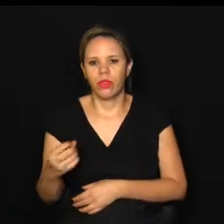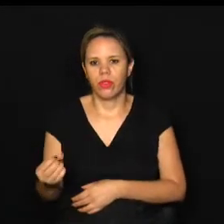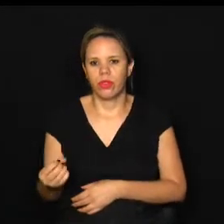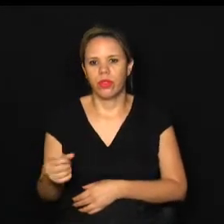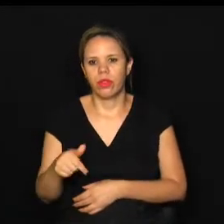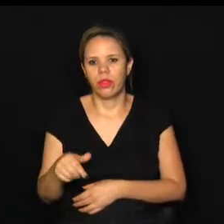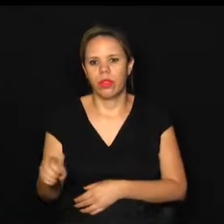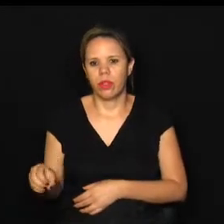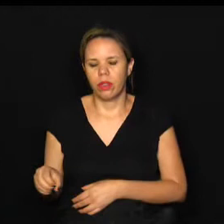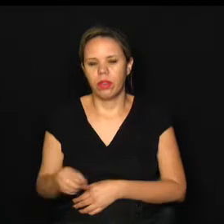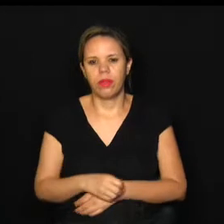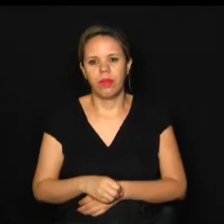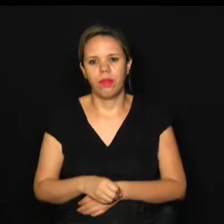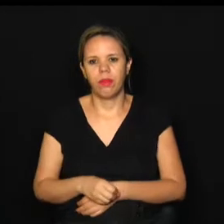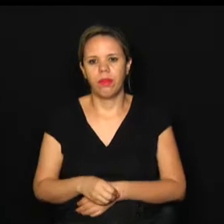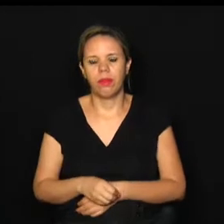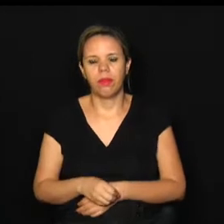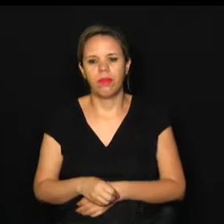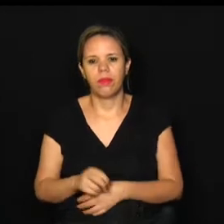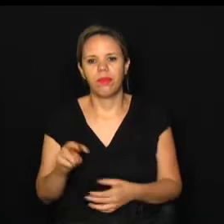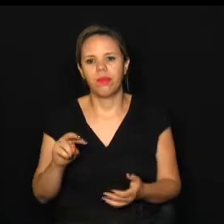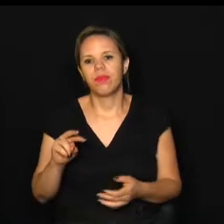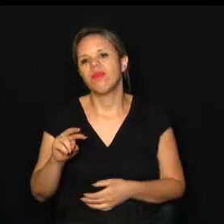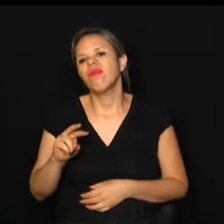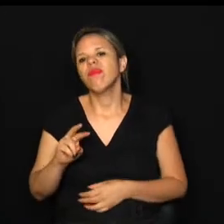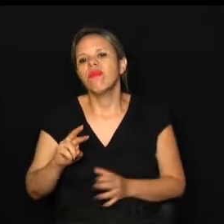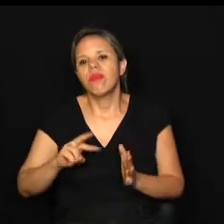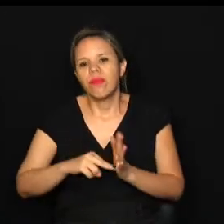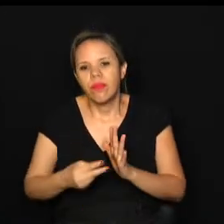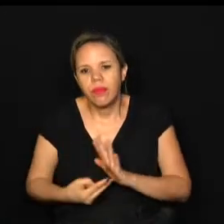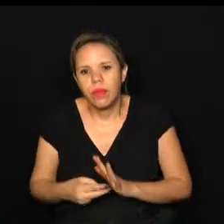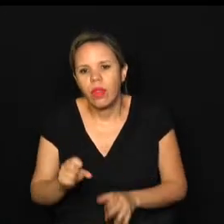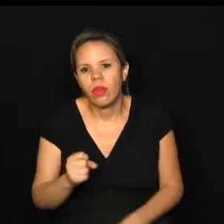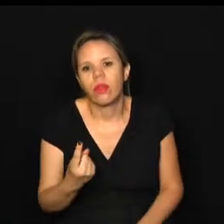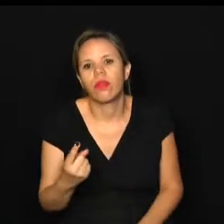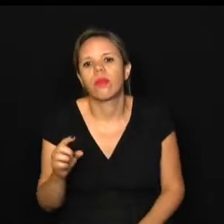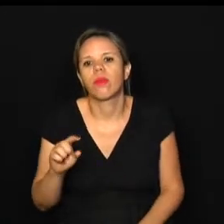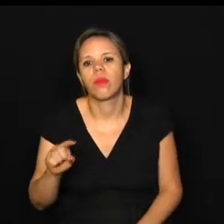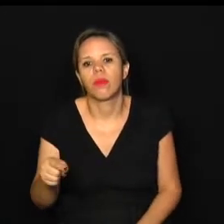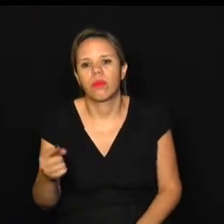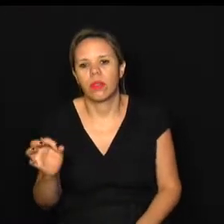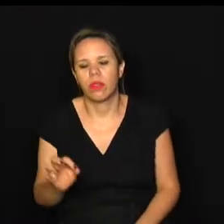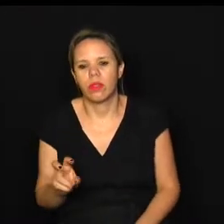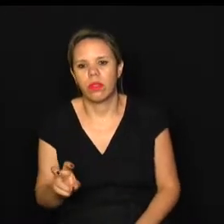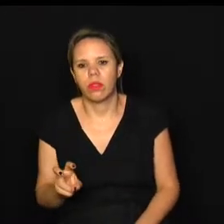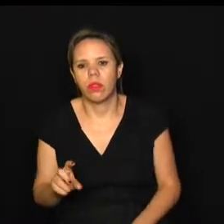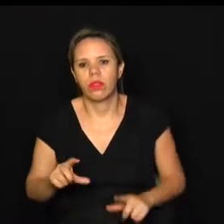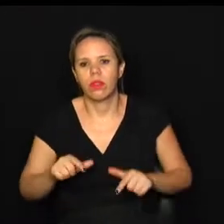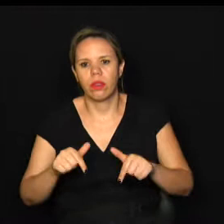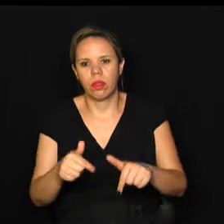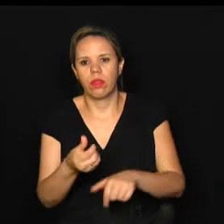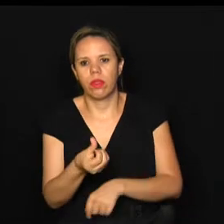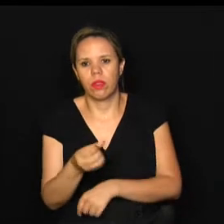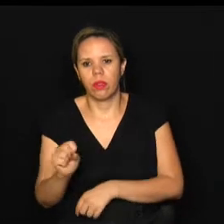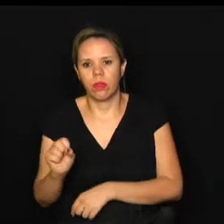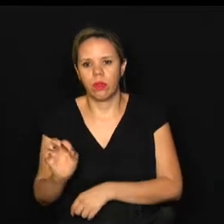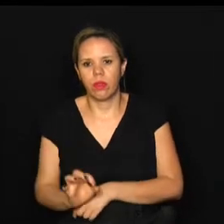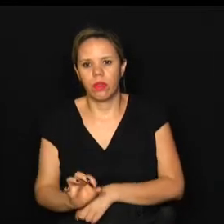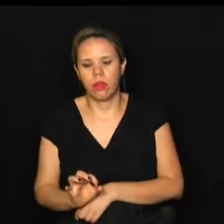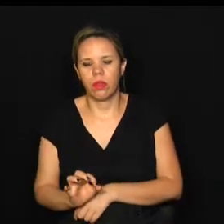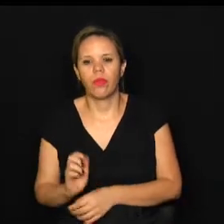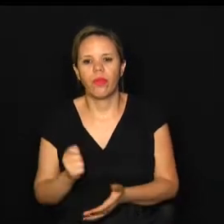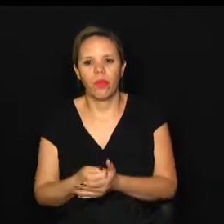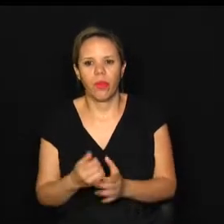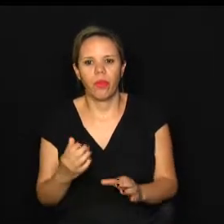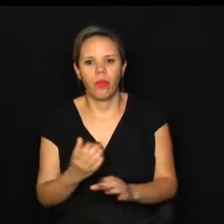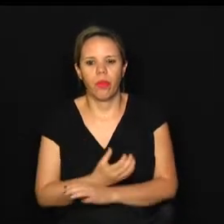700, correspondendo aí 81,5% do orçamento está empenhado. Do total empenhado, 68% foi liquidado